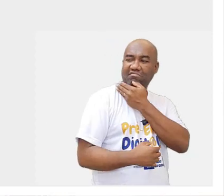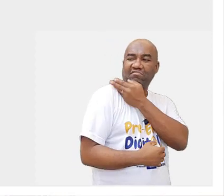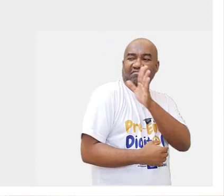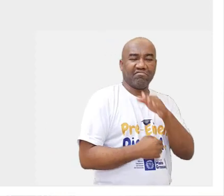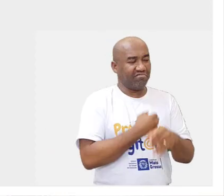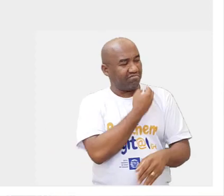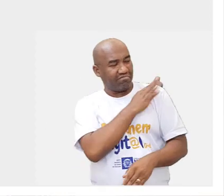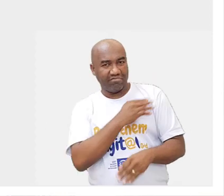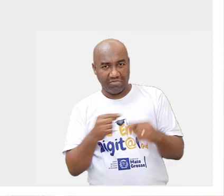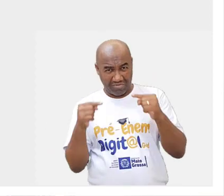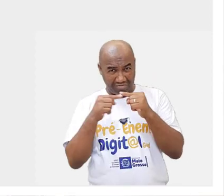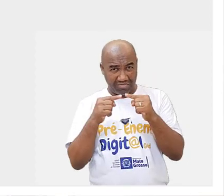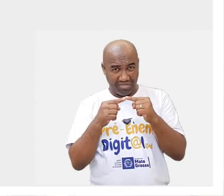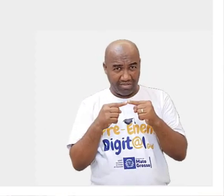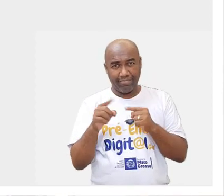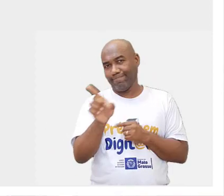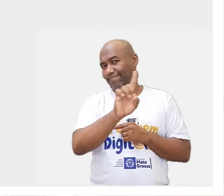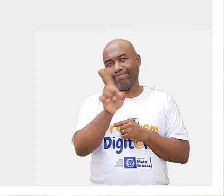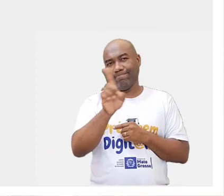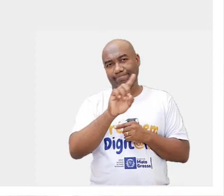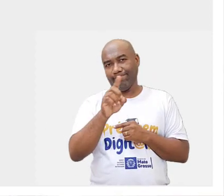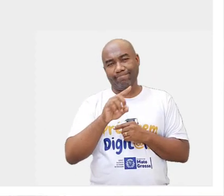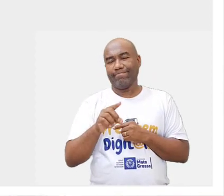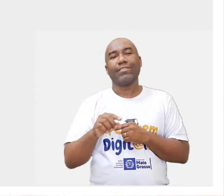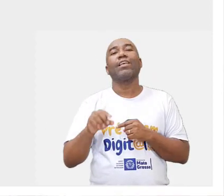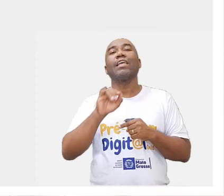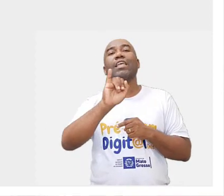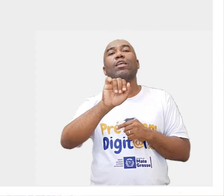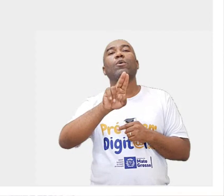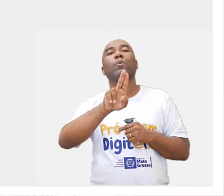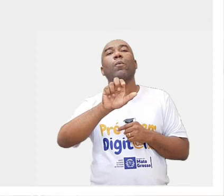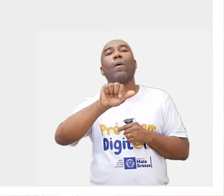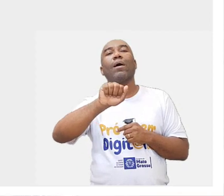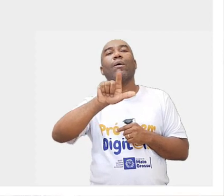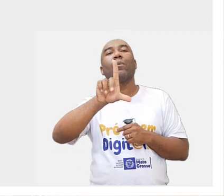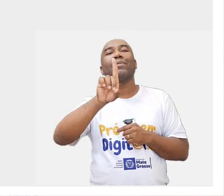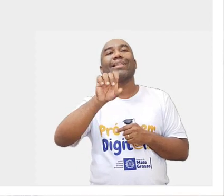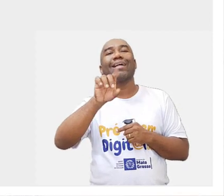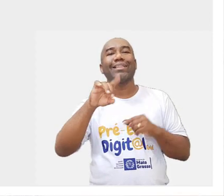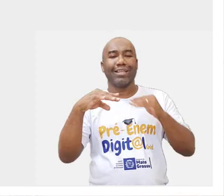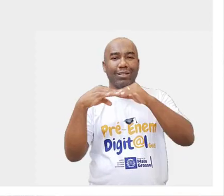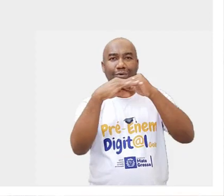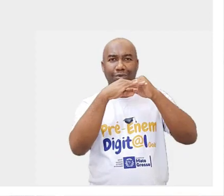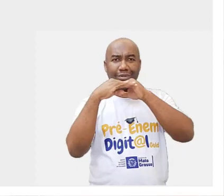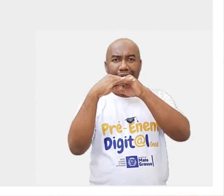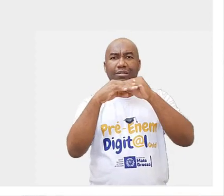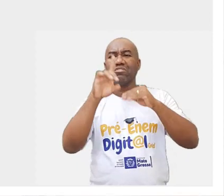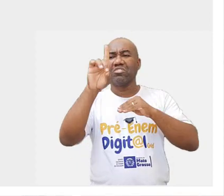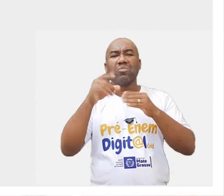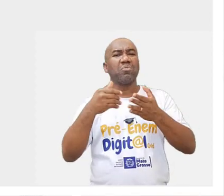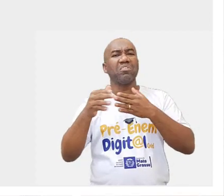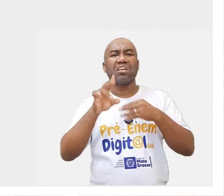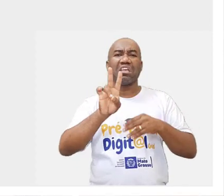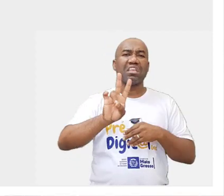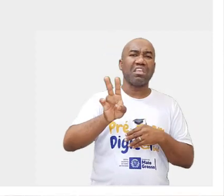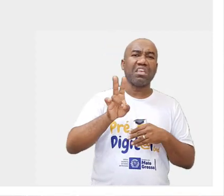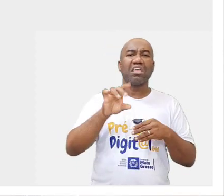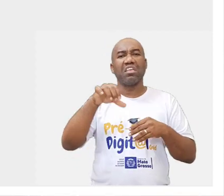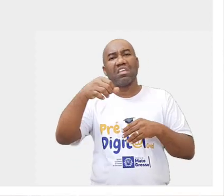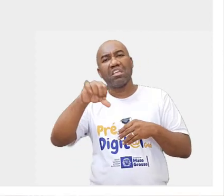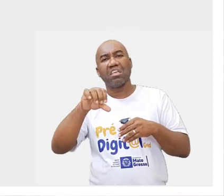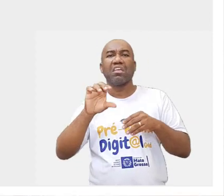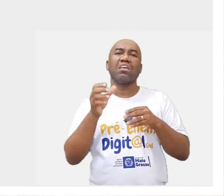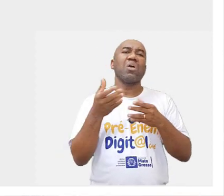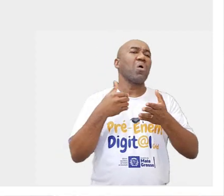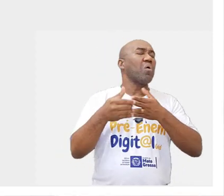grupos, independente da diversidade, criança, idoso, mulher, homens, LGBT, e daí por diante,